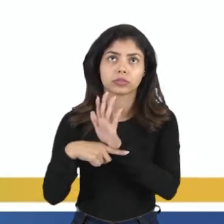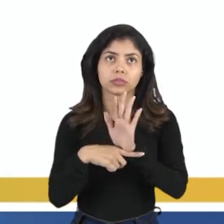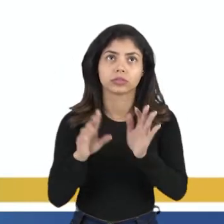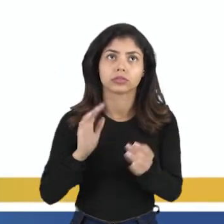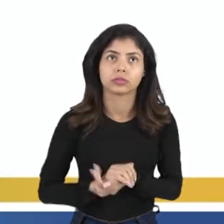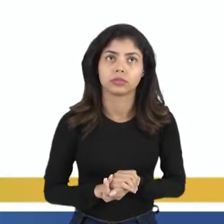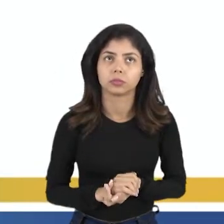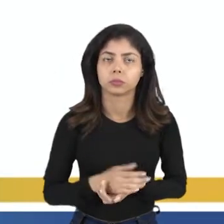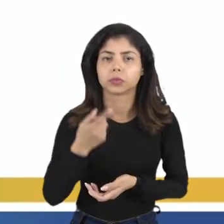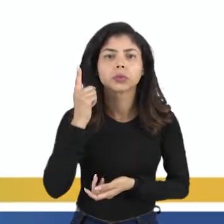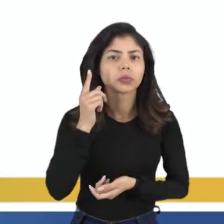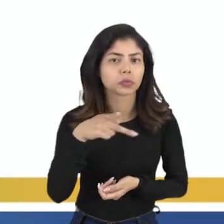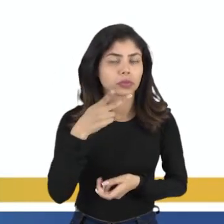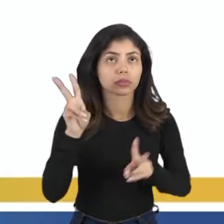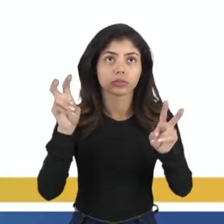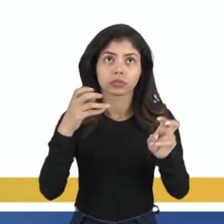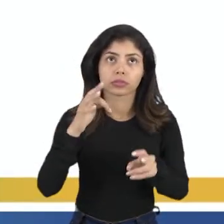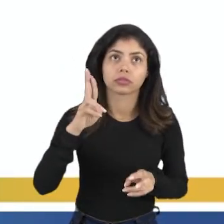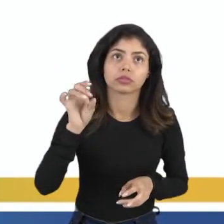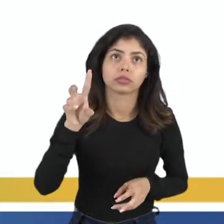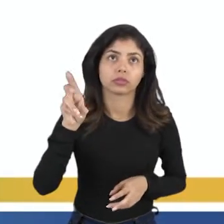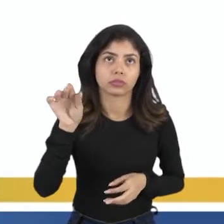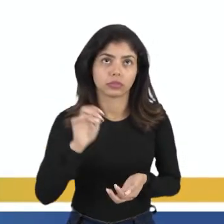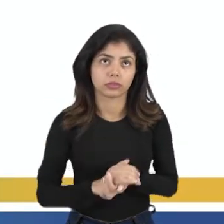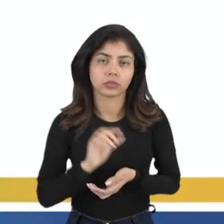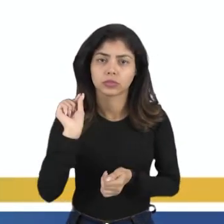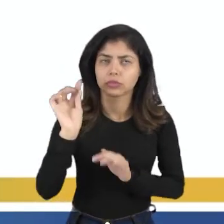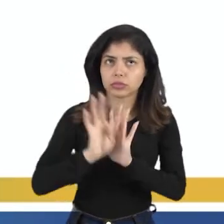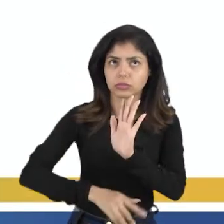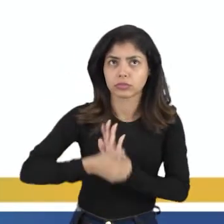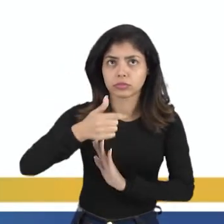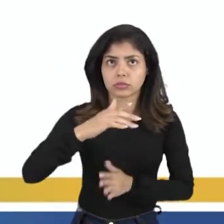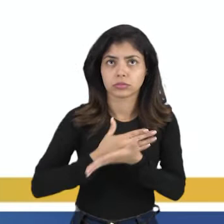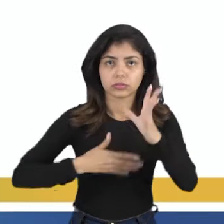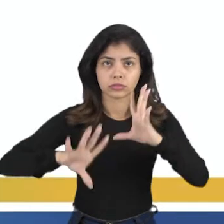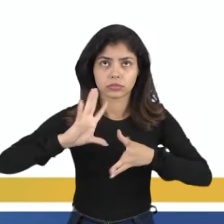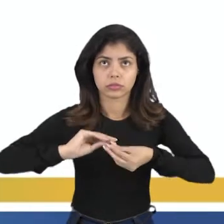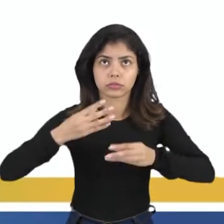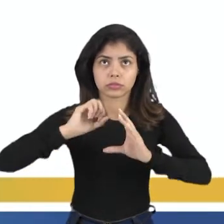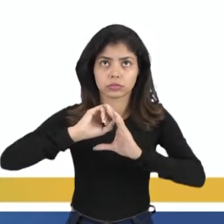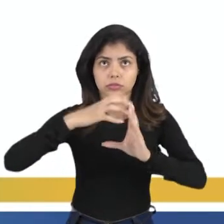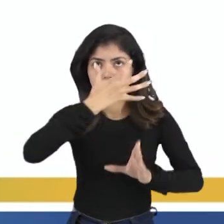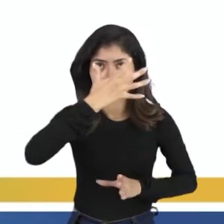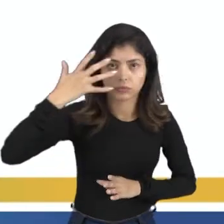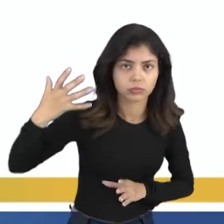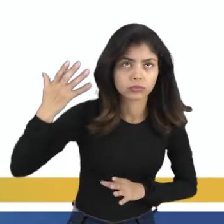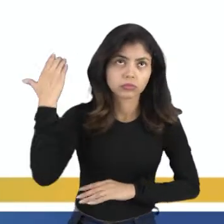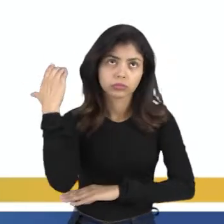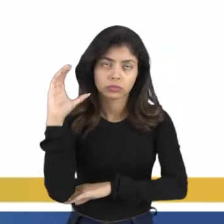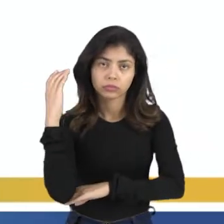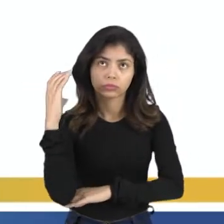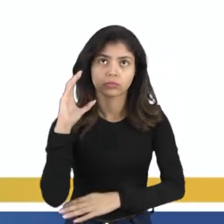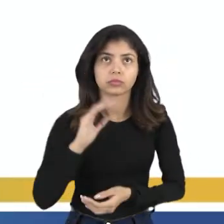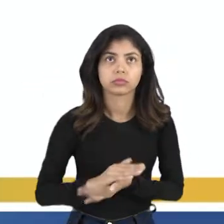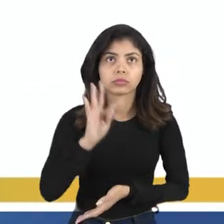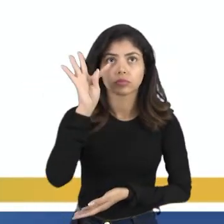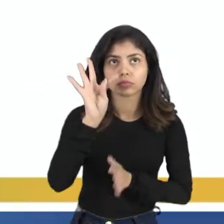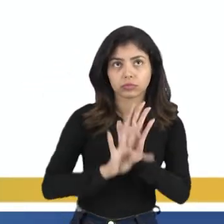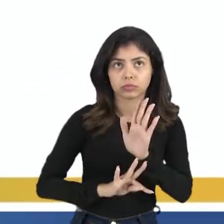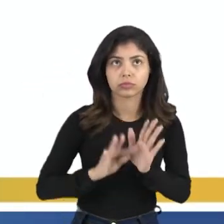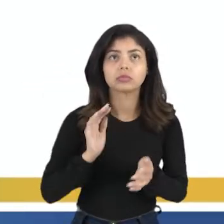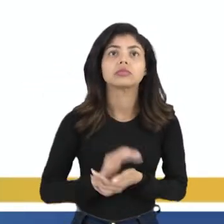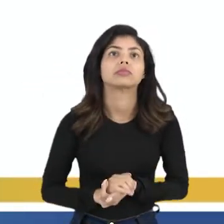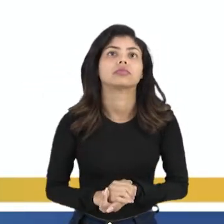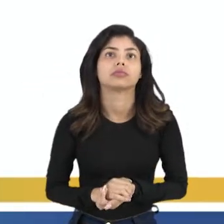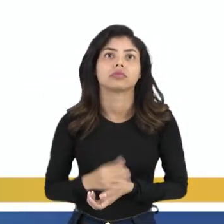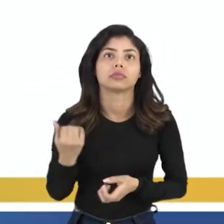apresentados versam sobre o tema criatividade. O texto 1 é um resumo de caráter científico e o